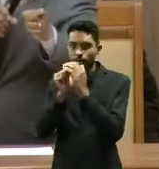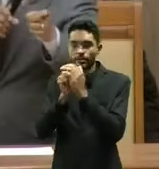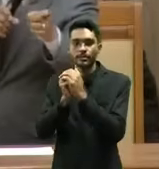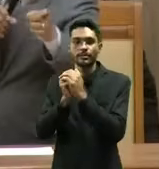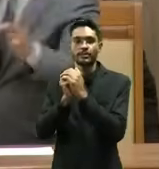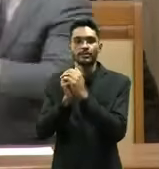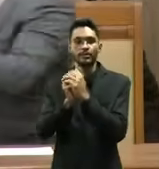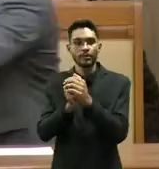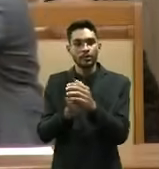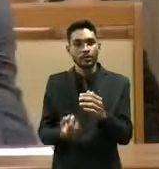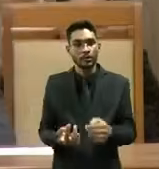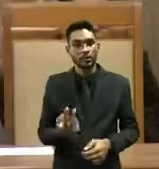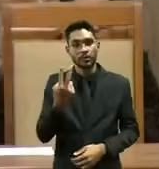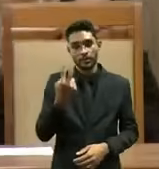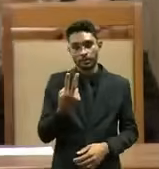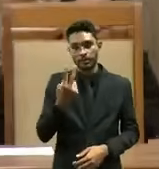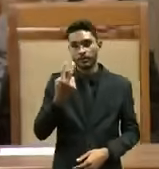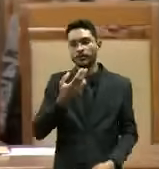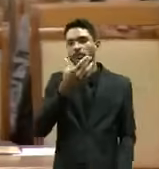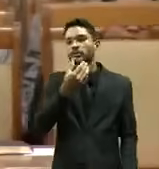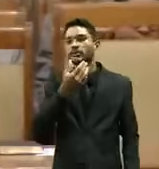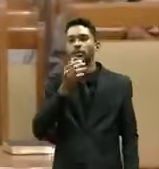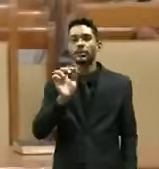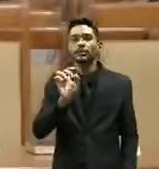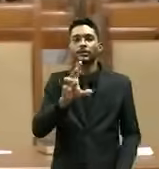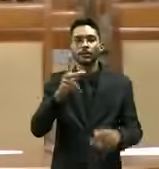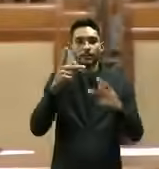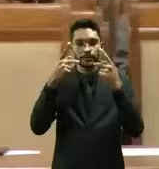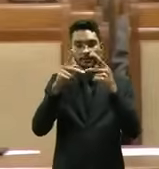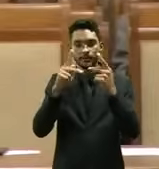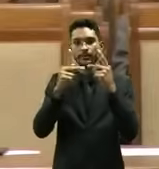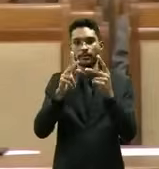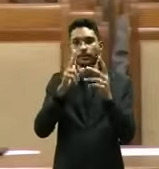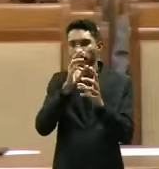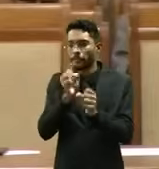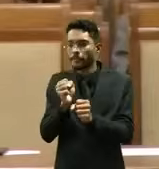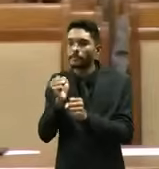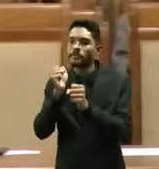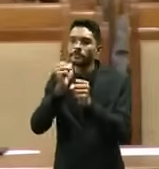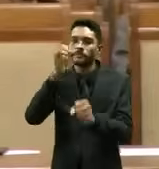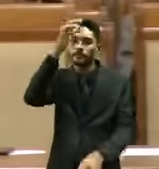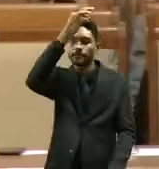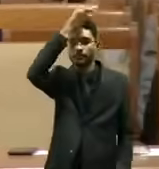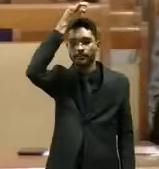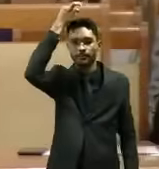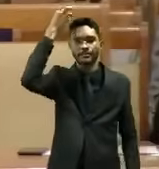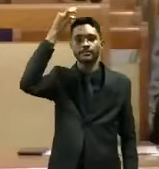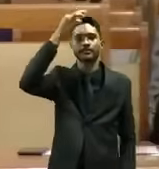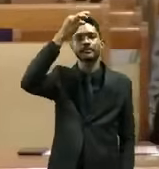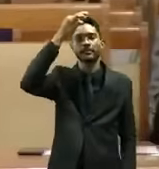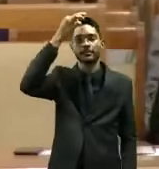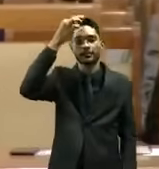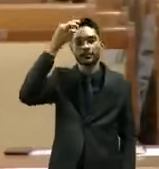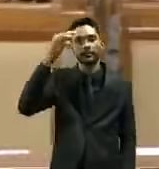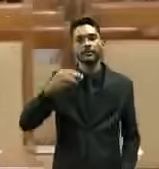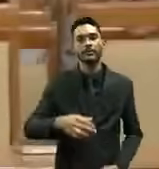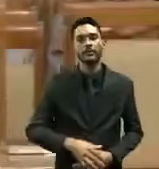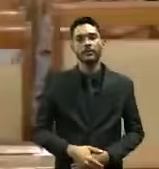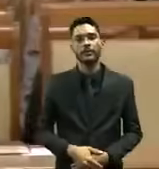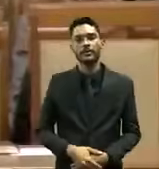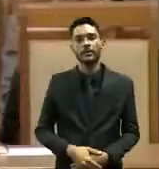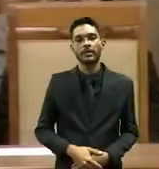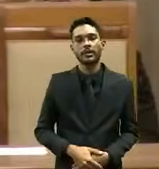pregavam eles pregavam o poder do Espírito E aí os irmãos Pastor Antônio Carlinha faz o quê eles